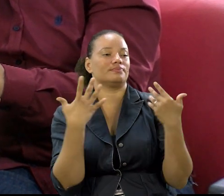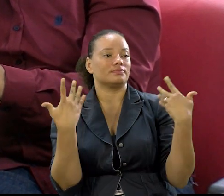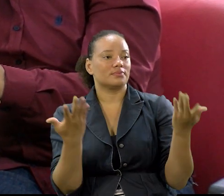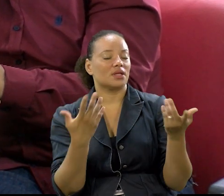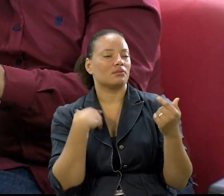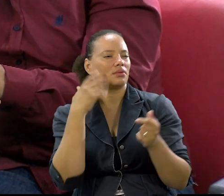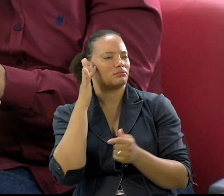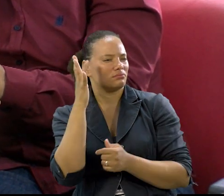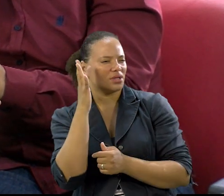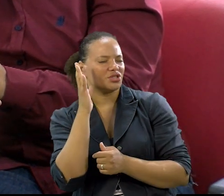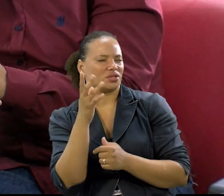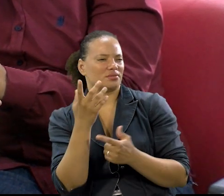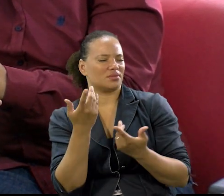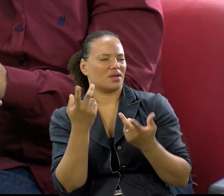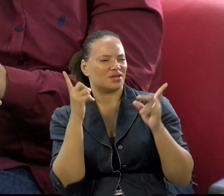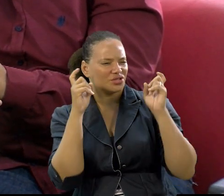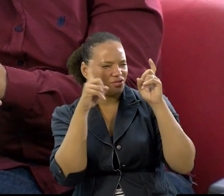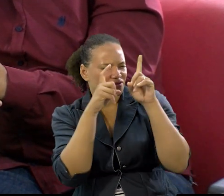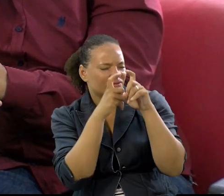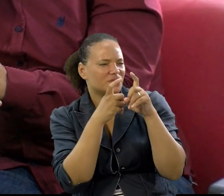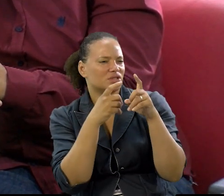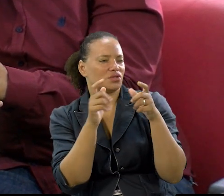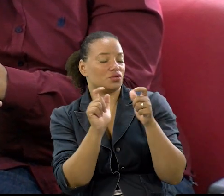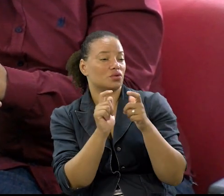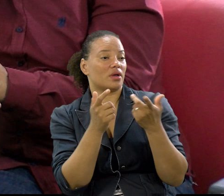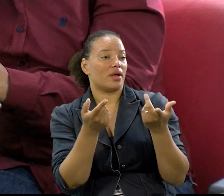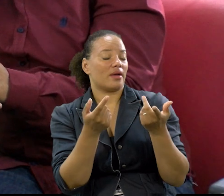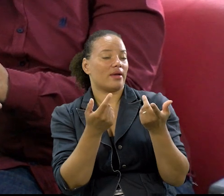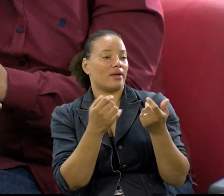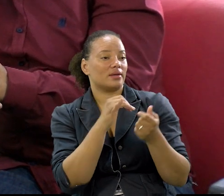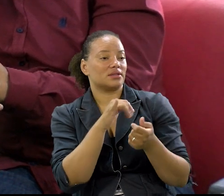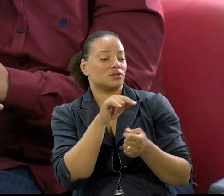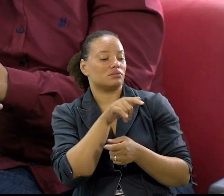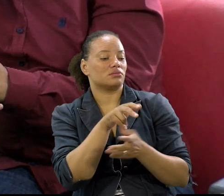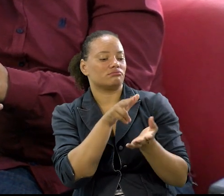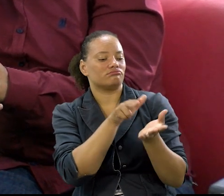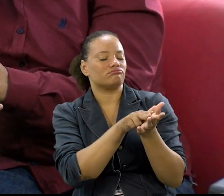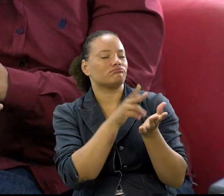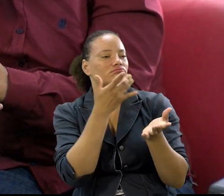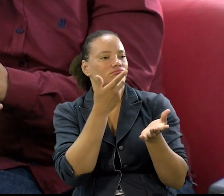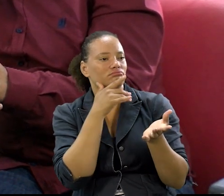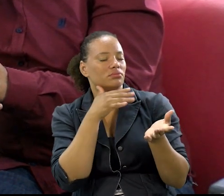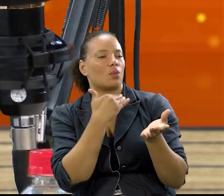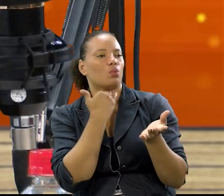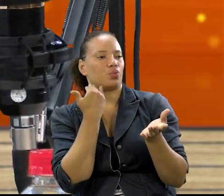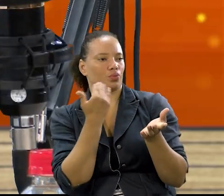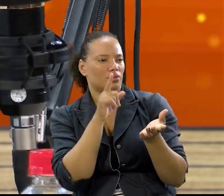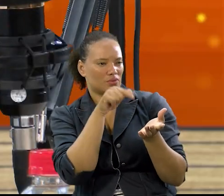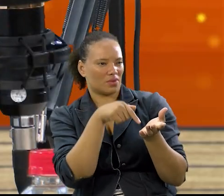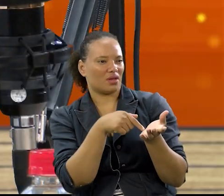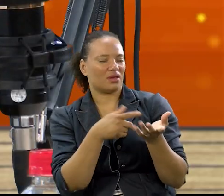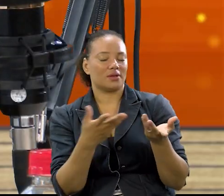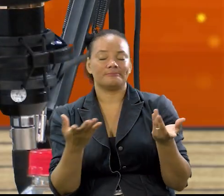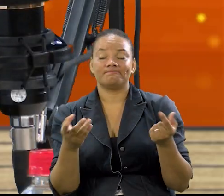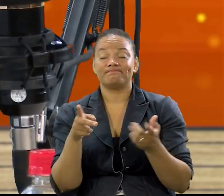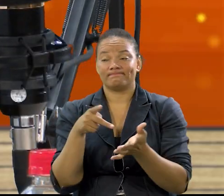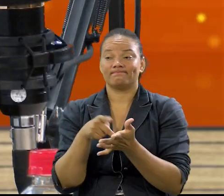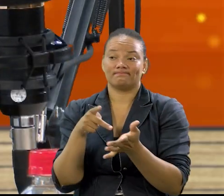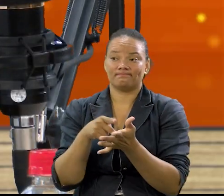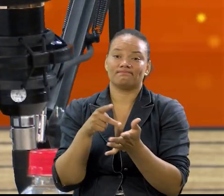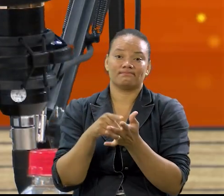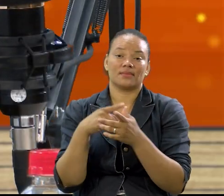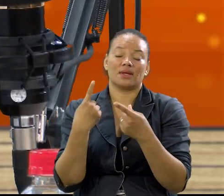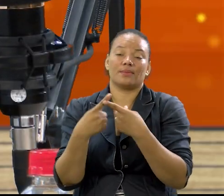ah eu imagino que é uma frustração muito grande quando se perde uma criança né Isso porque na verdade